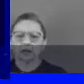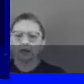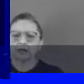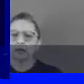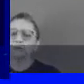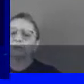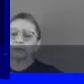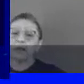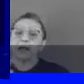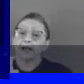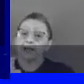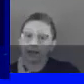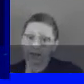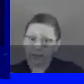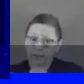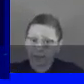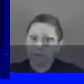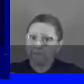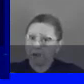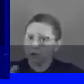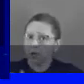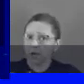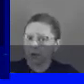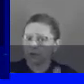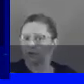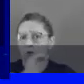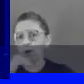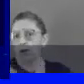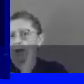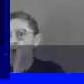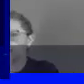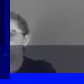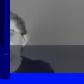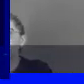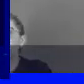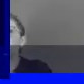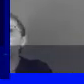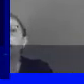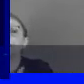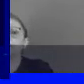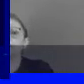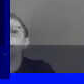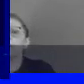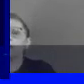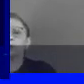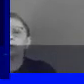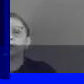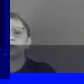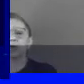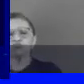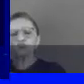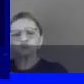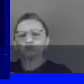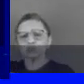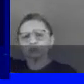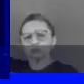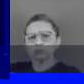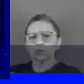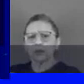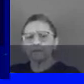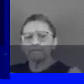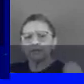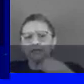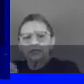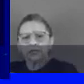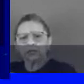essa? Sob a presidência de Rodrigo Pacheco, o Senado sofre uma intensa paralisia. Na legislatura